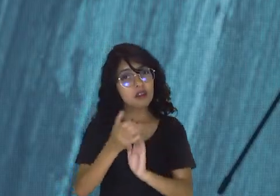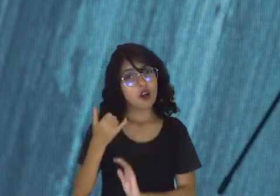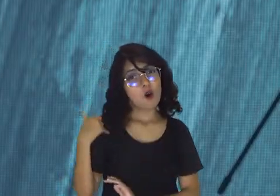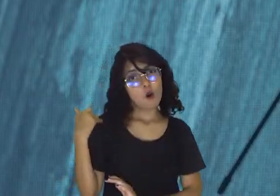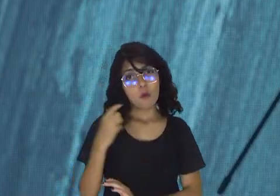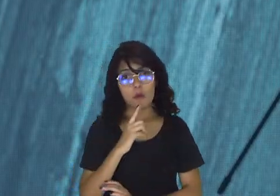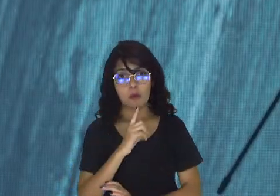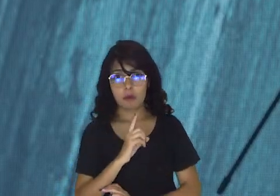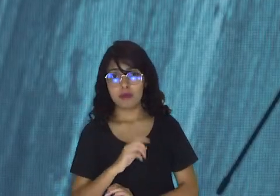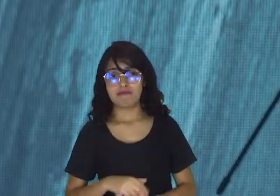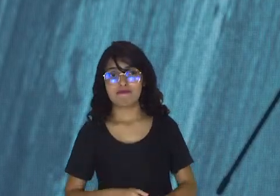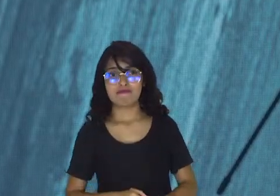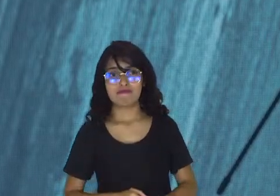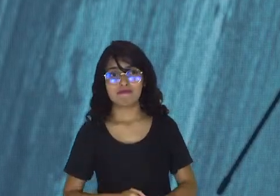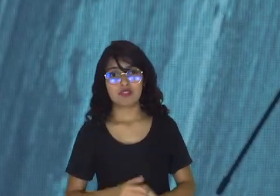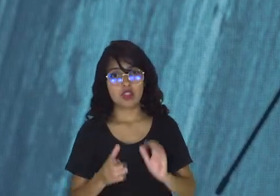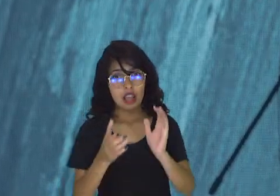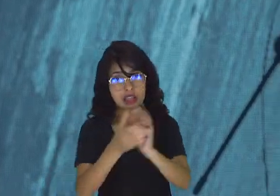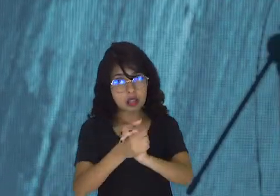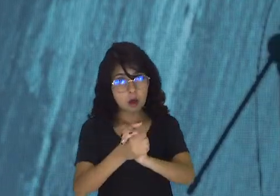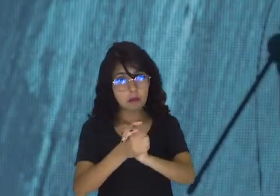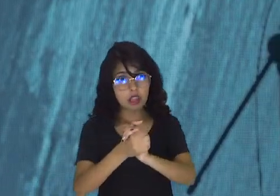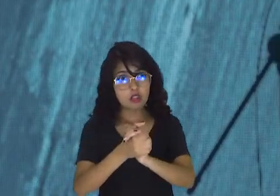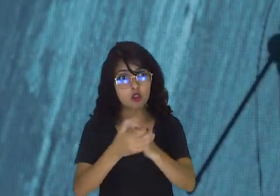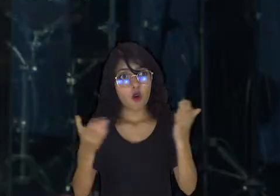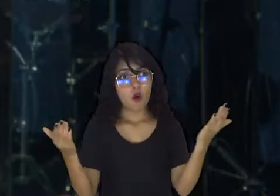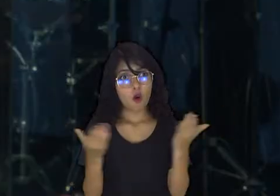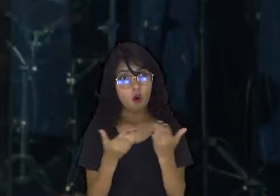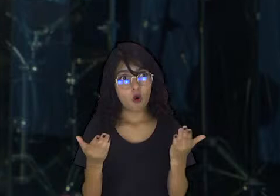respeita. Não? Ah.